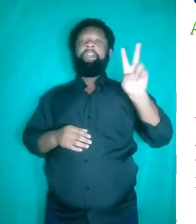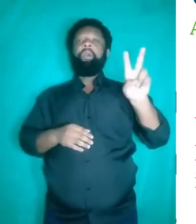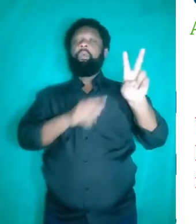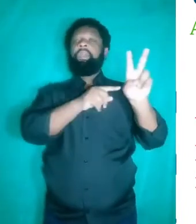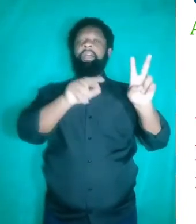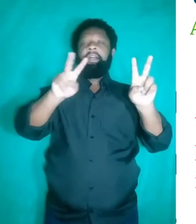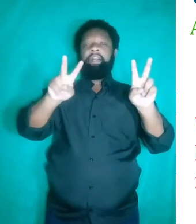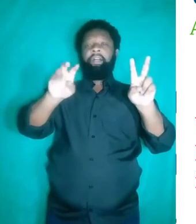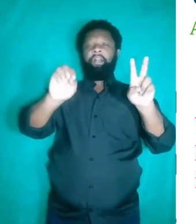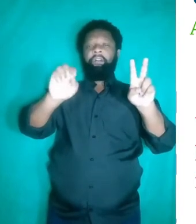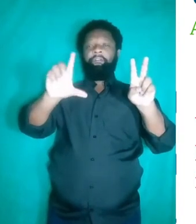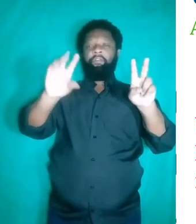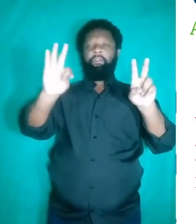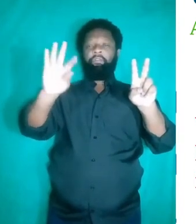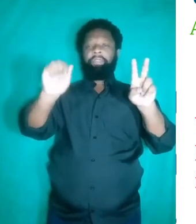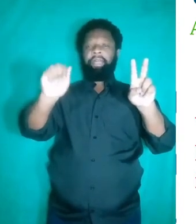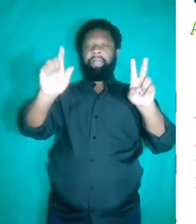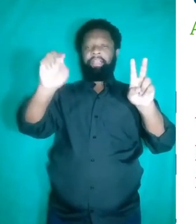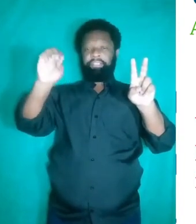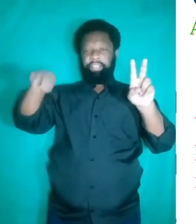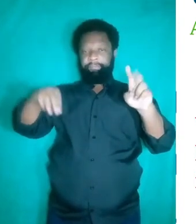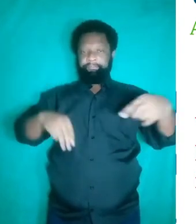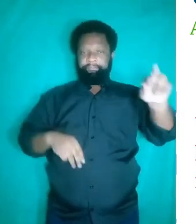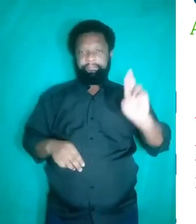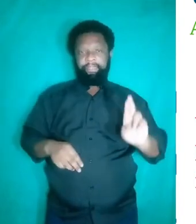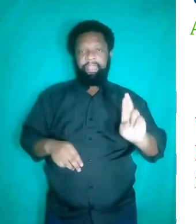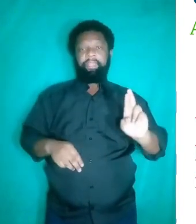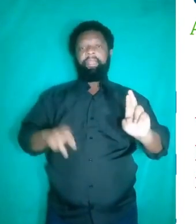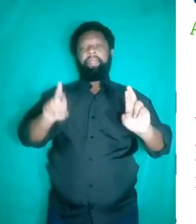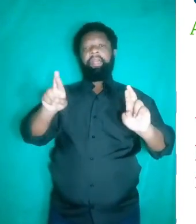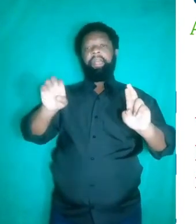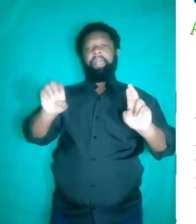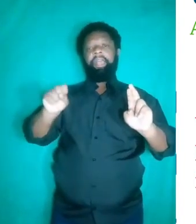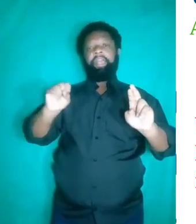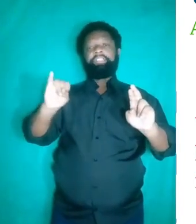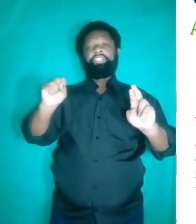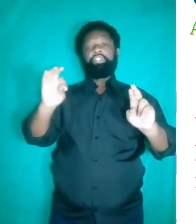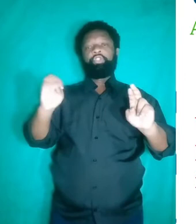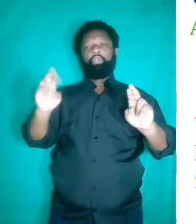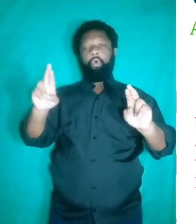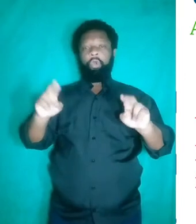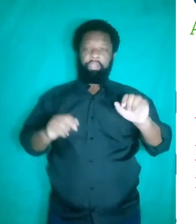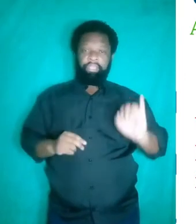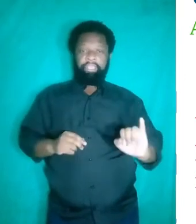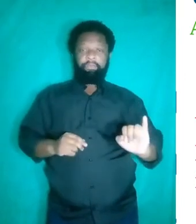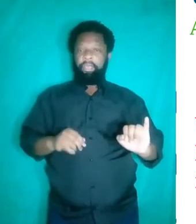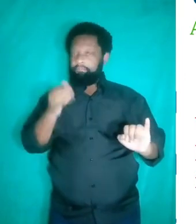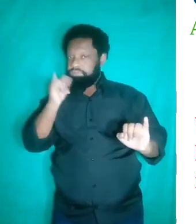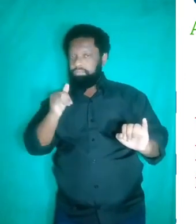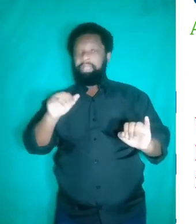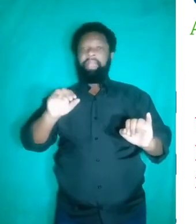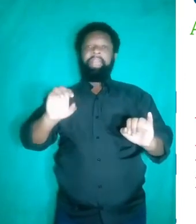a voltagem, a DDP, que também pode ser representada pela letra U maiúsculo. R de resistor, resistência, e I de corrente